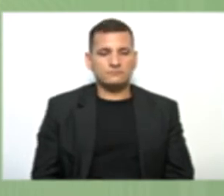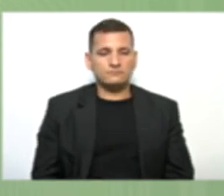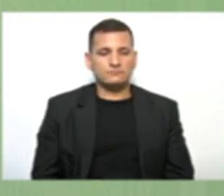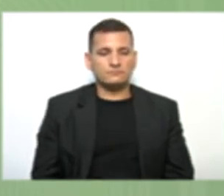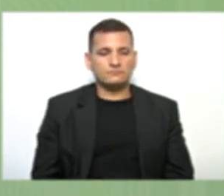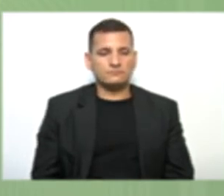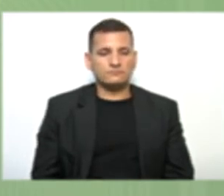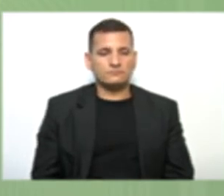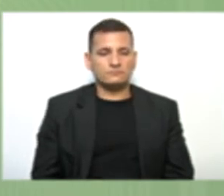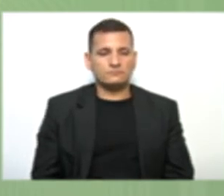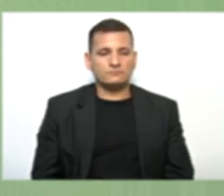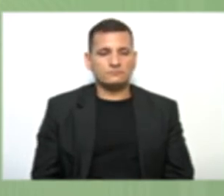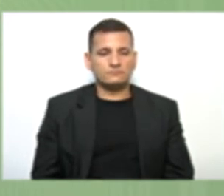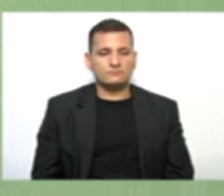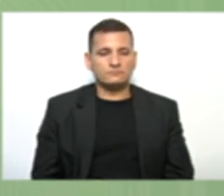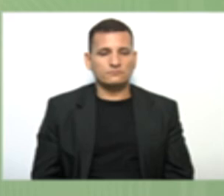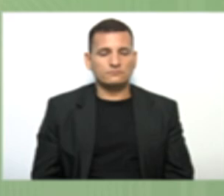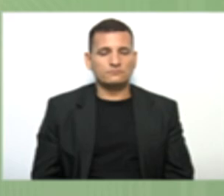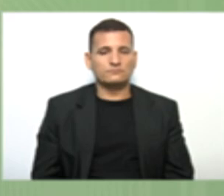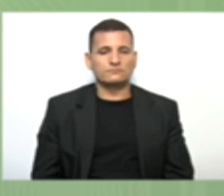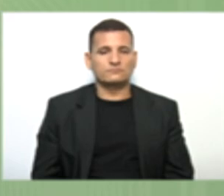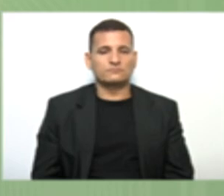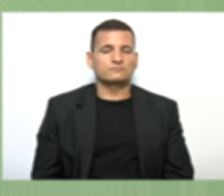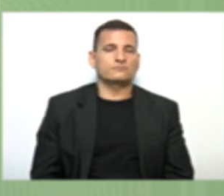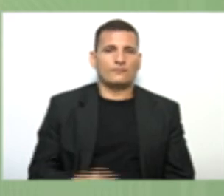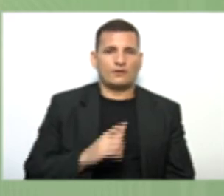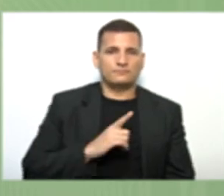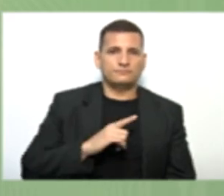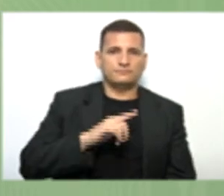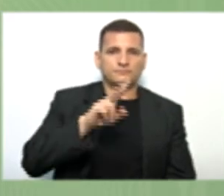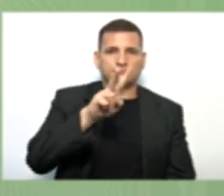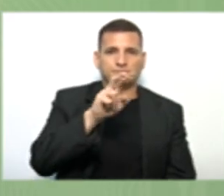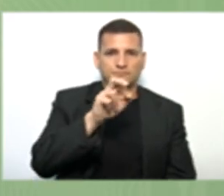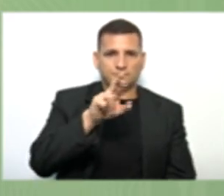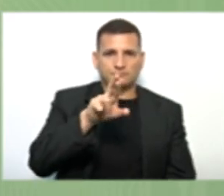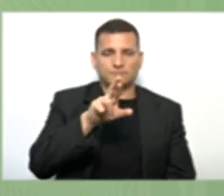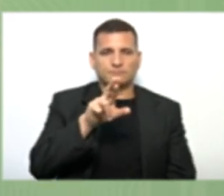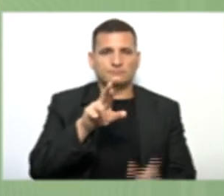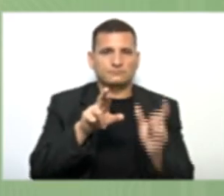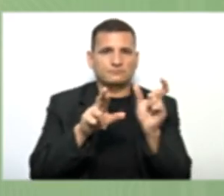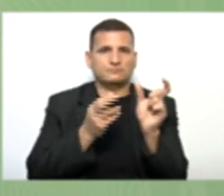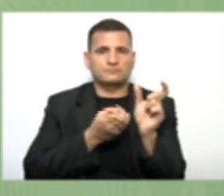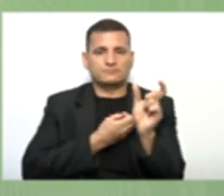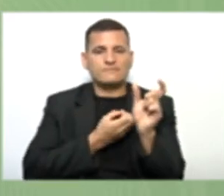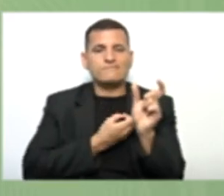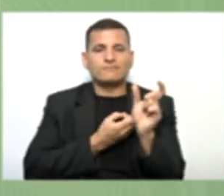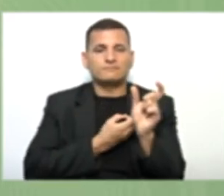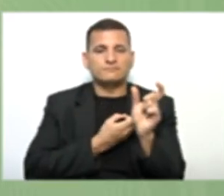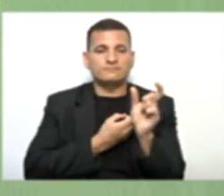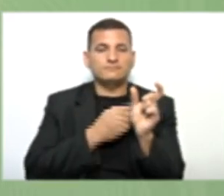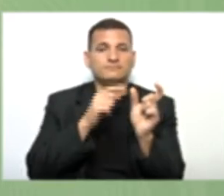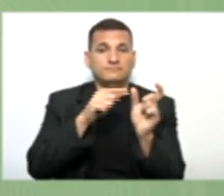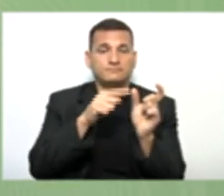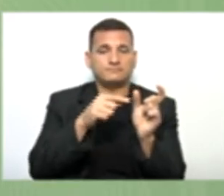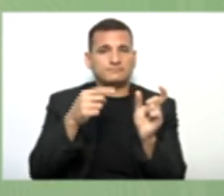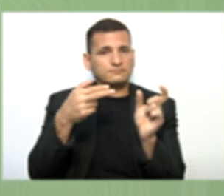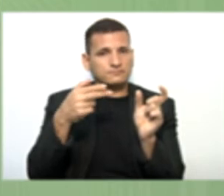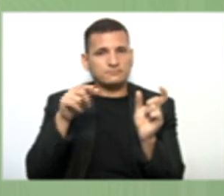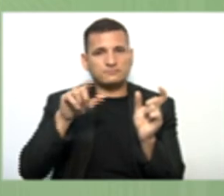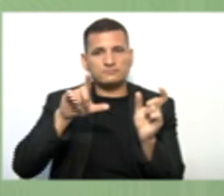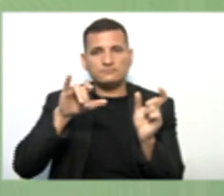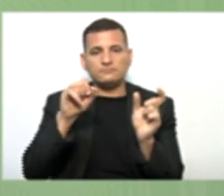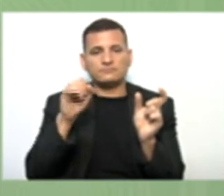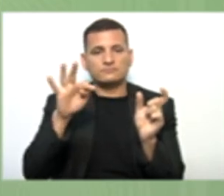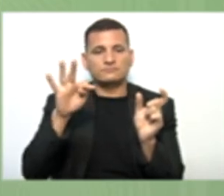Para mim é mais fácil. Por quê? Eu tenho a minha variável números, aí eu digo que ela é o seguinte, é igual a uma lista, eu posso usar isso, tá,